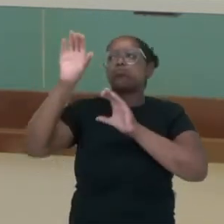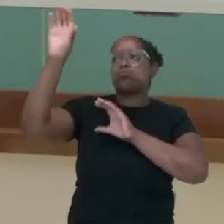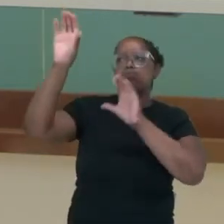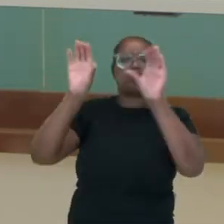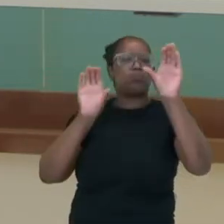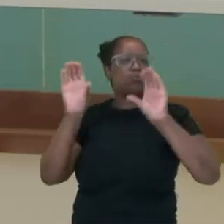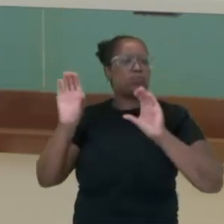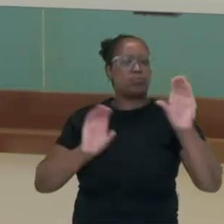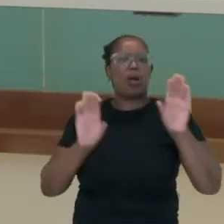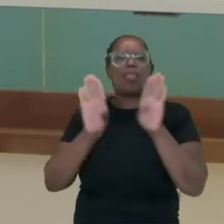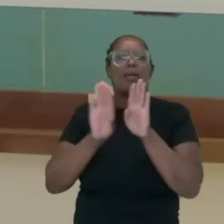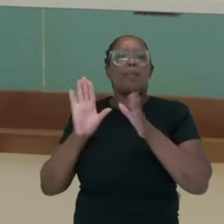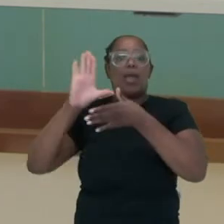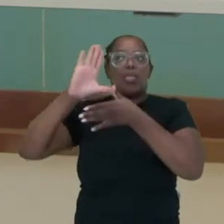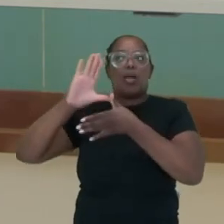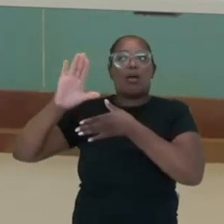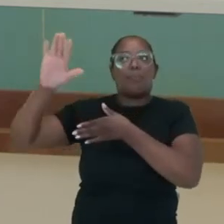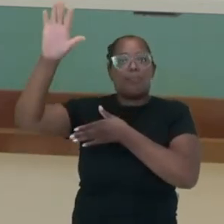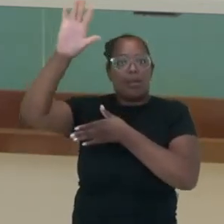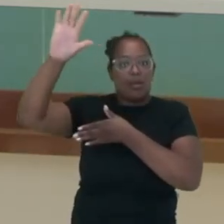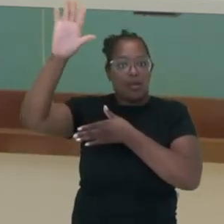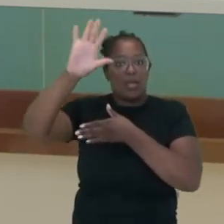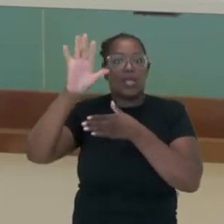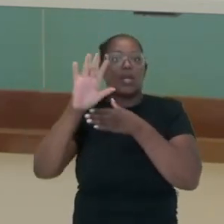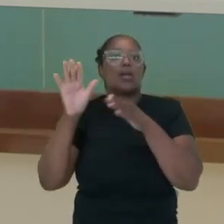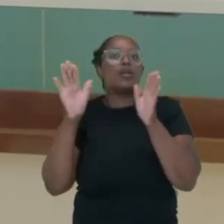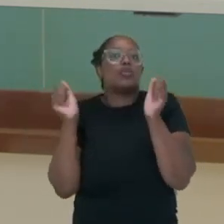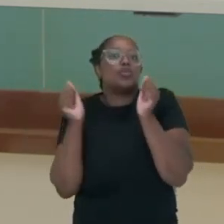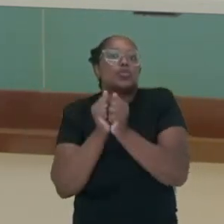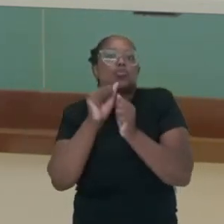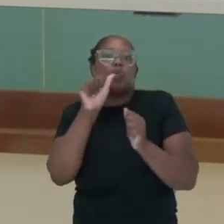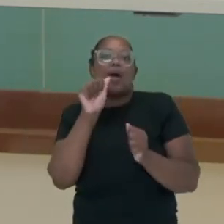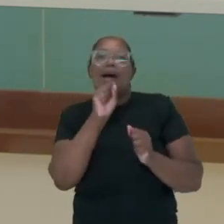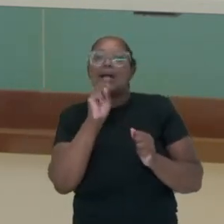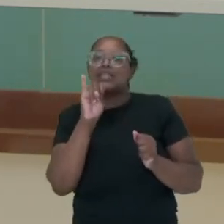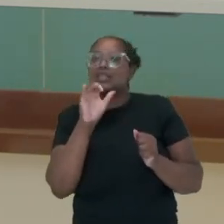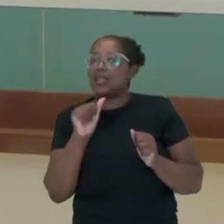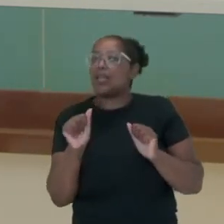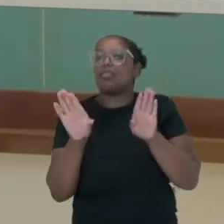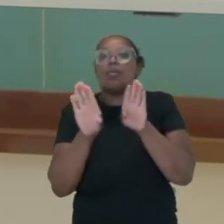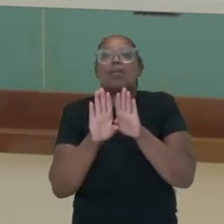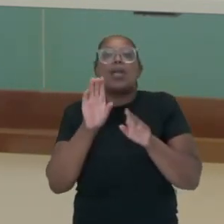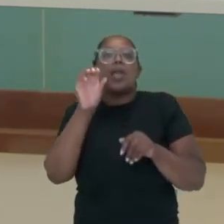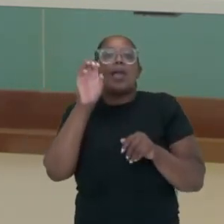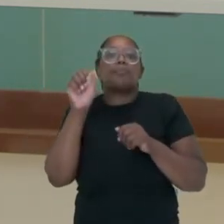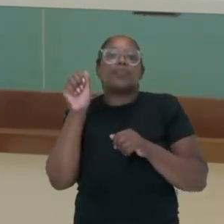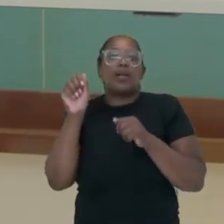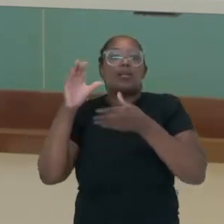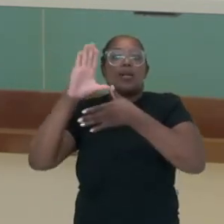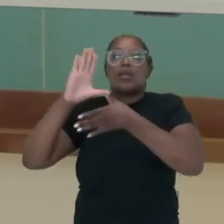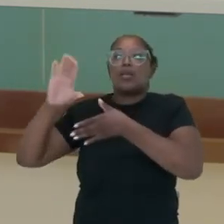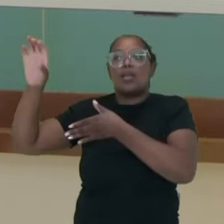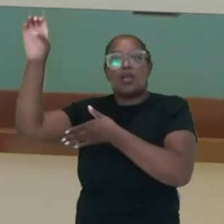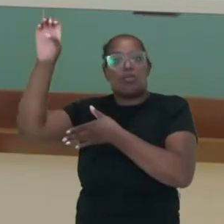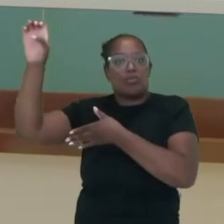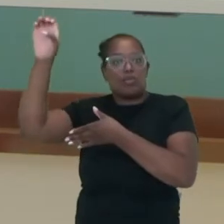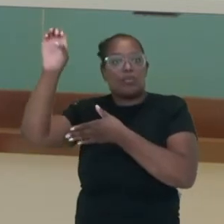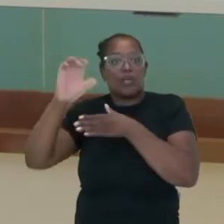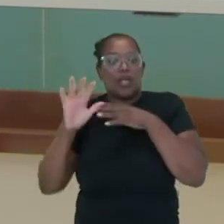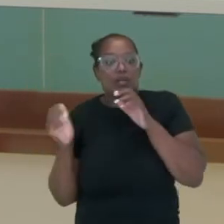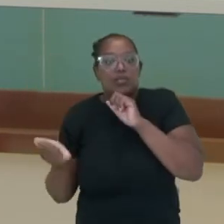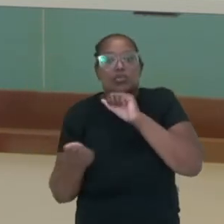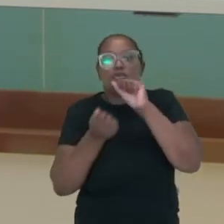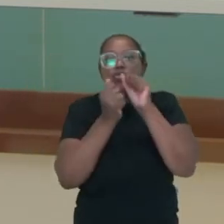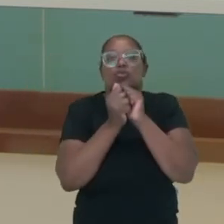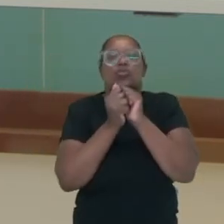áreas, na América, na Europa, na Ásia e também na África, defendendo a permanência do regime já instalado desde